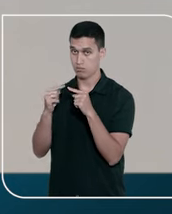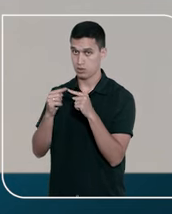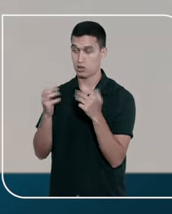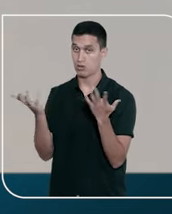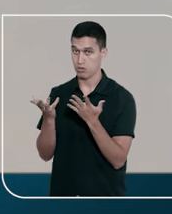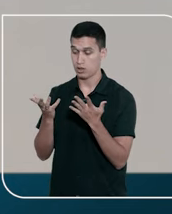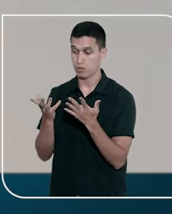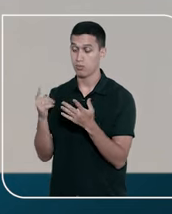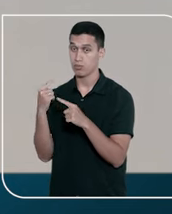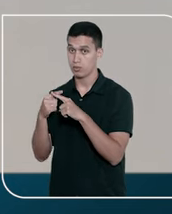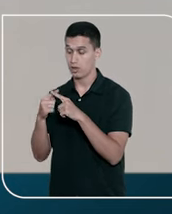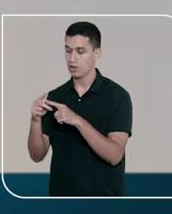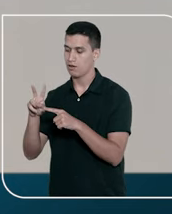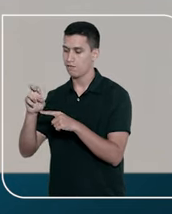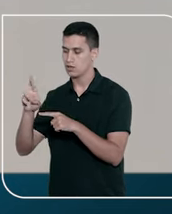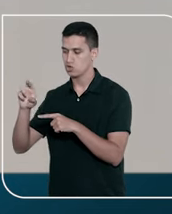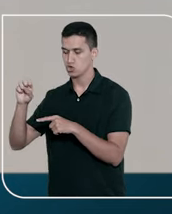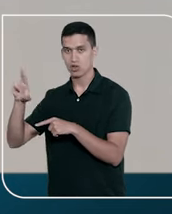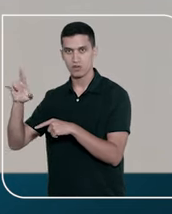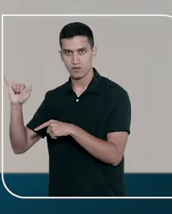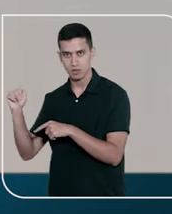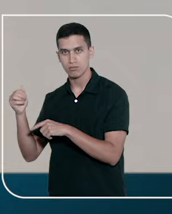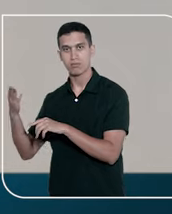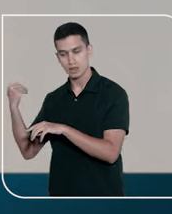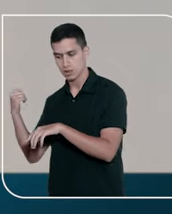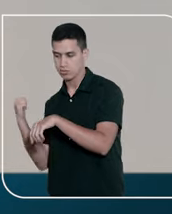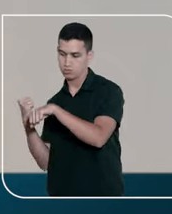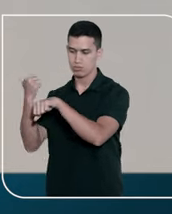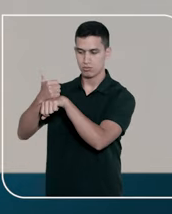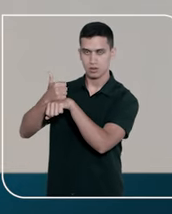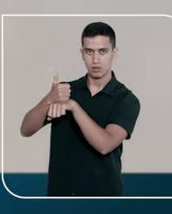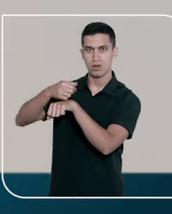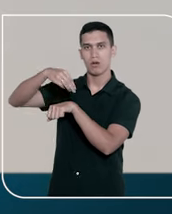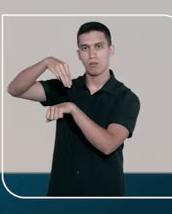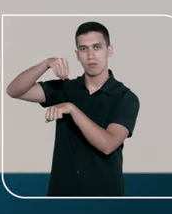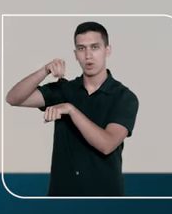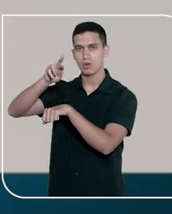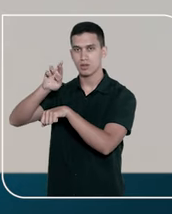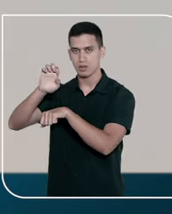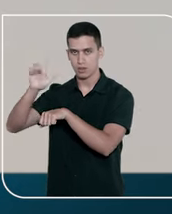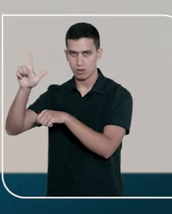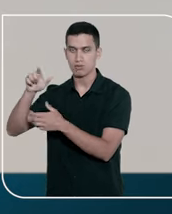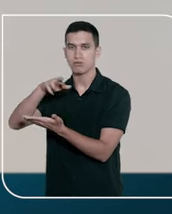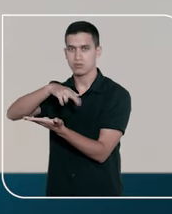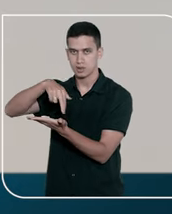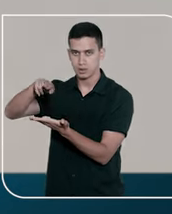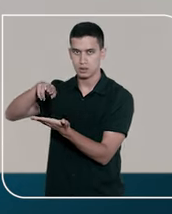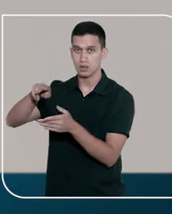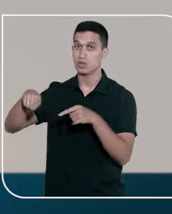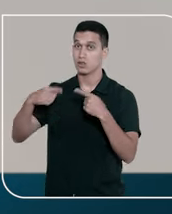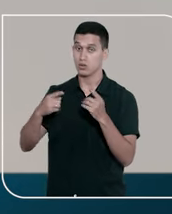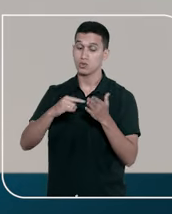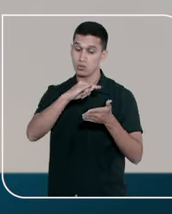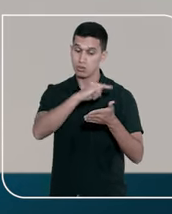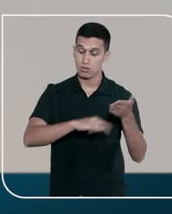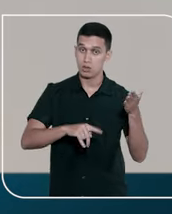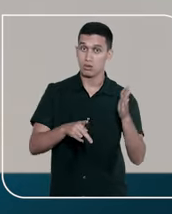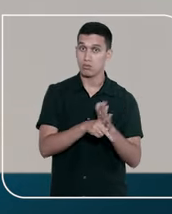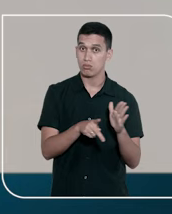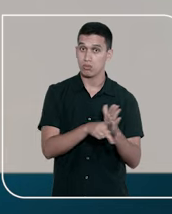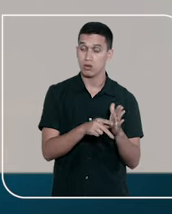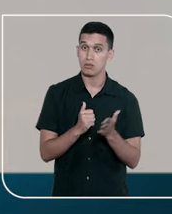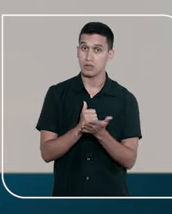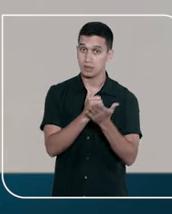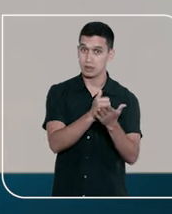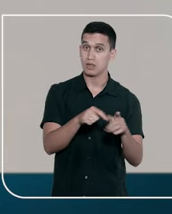Varsóvia justamente para trazer regras mais benéficas ao passageiro. O objetivo é regulamentar documentos de transporte e